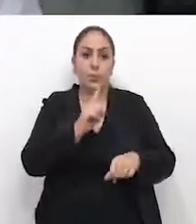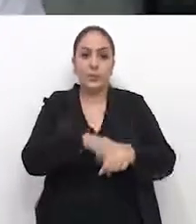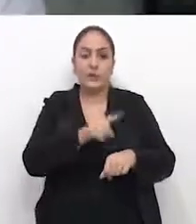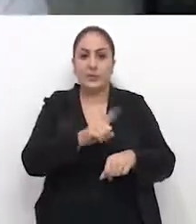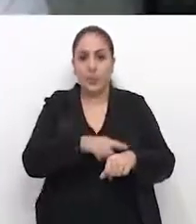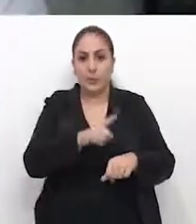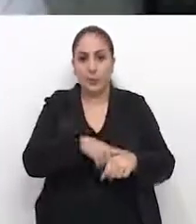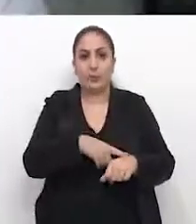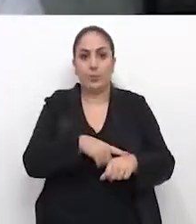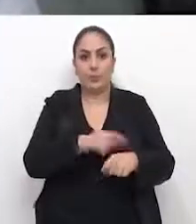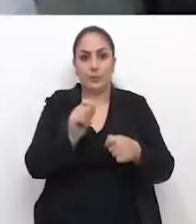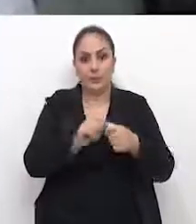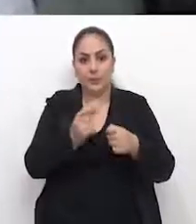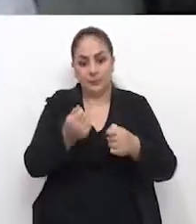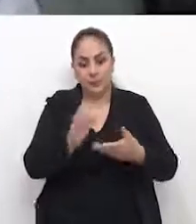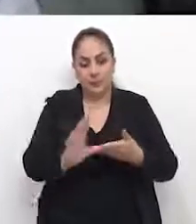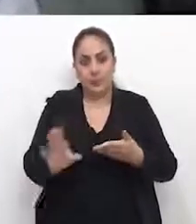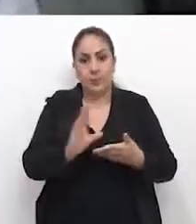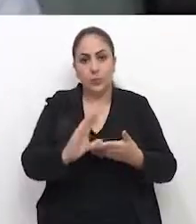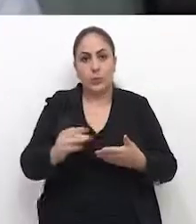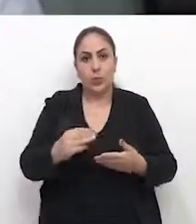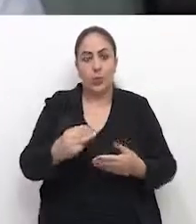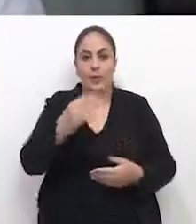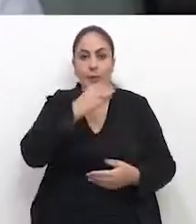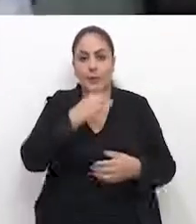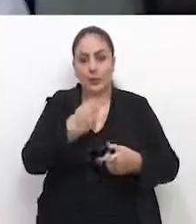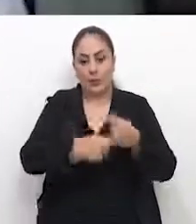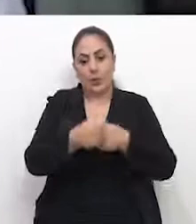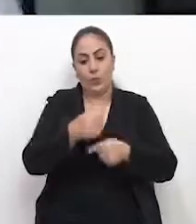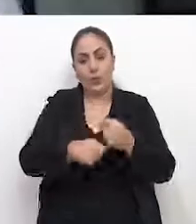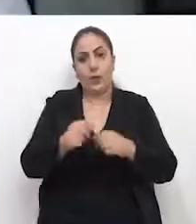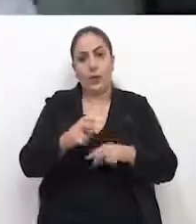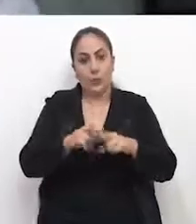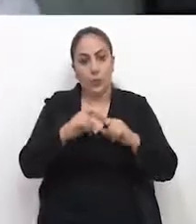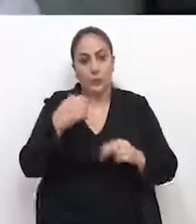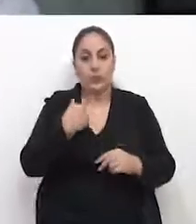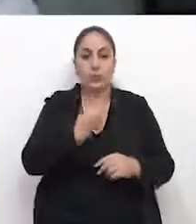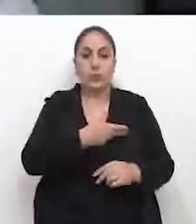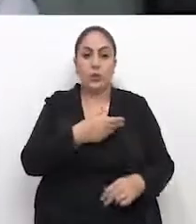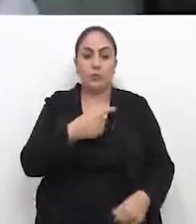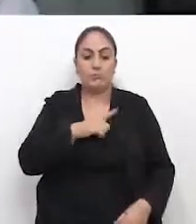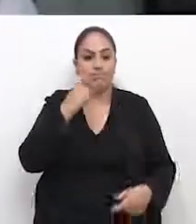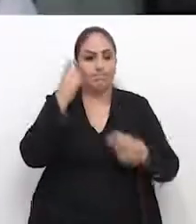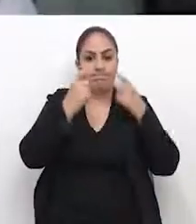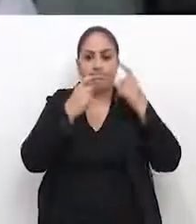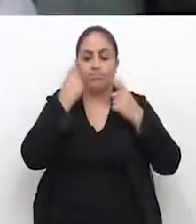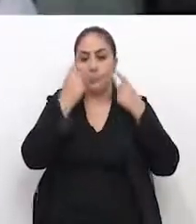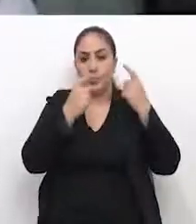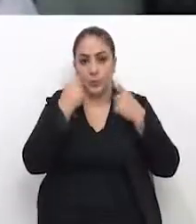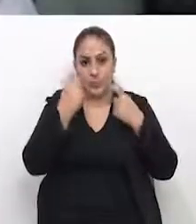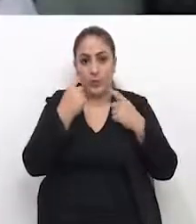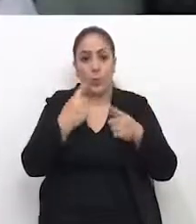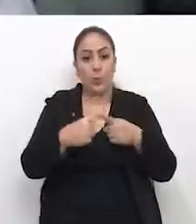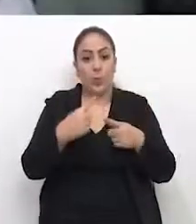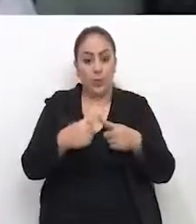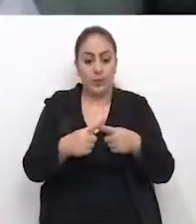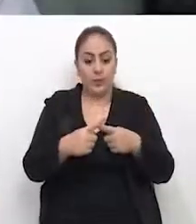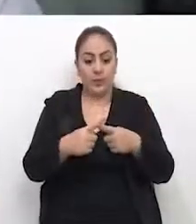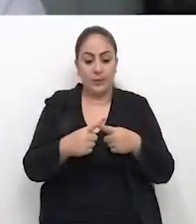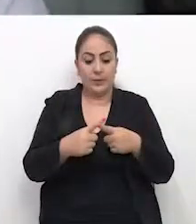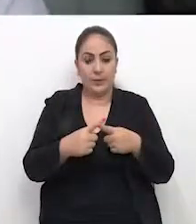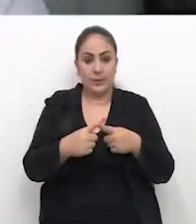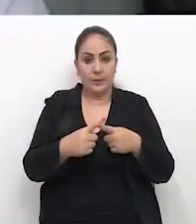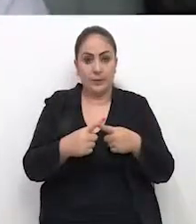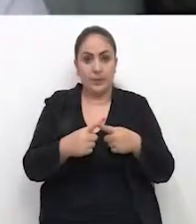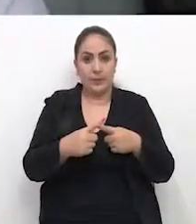ainda tem um tempo para operacionalizar o repasse, né, com o Ministério da Economia. E é isso que nos causa muita preocupação,